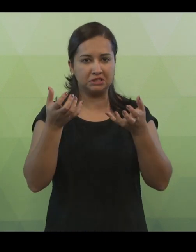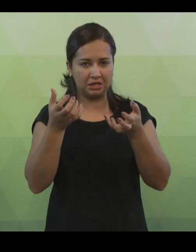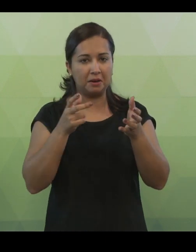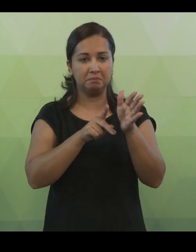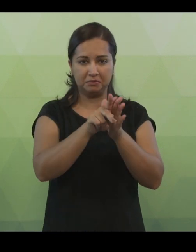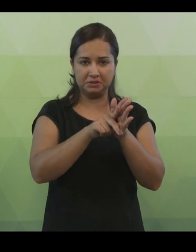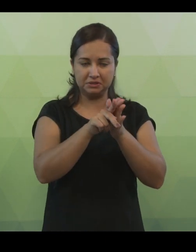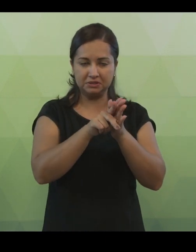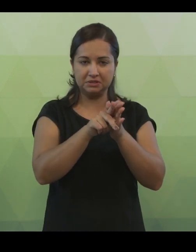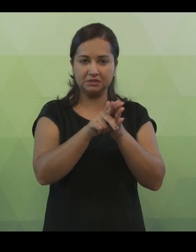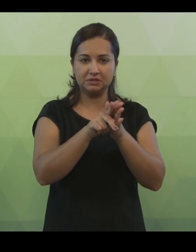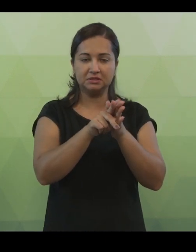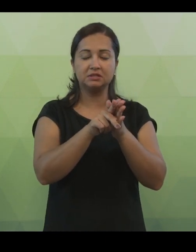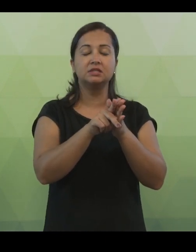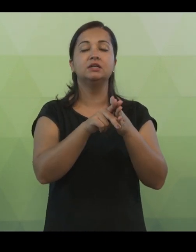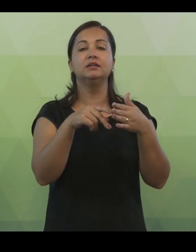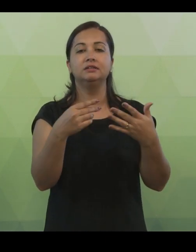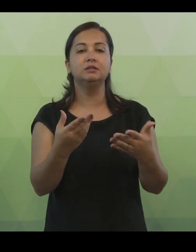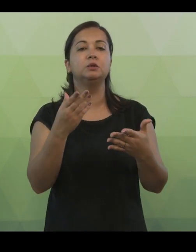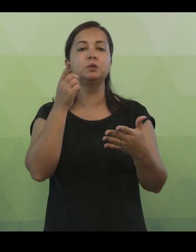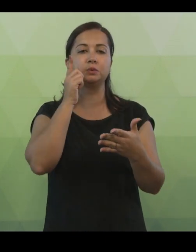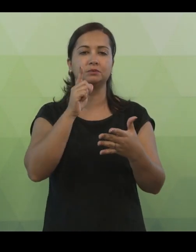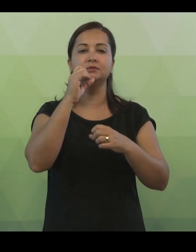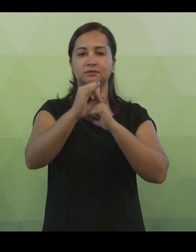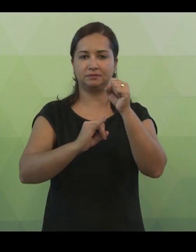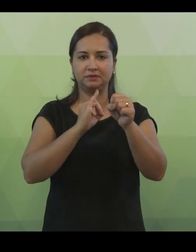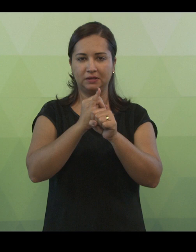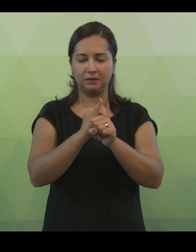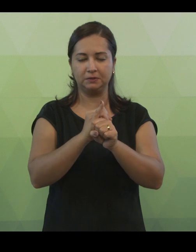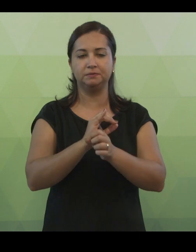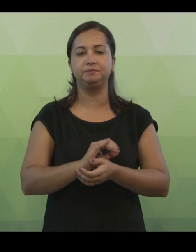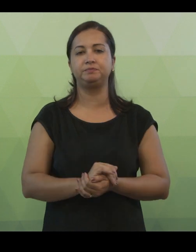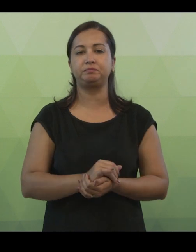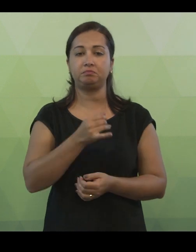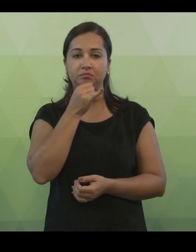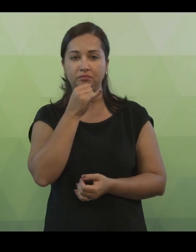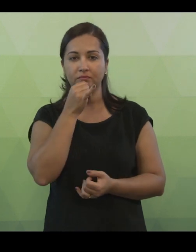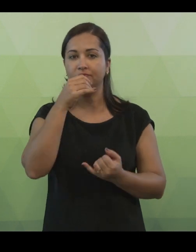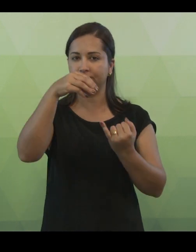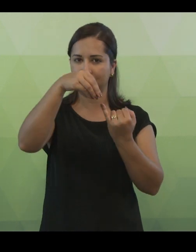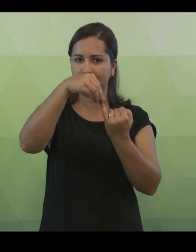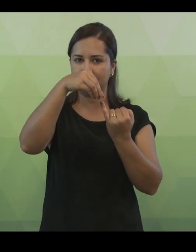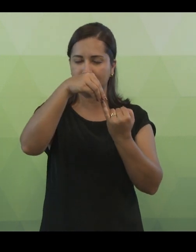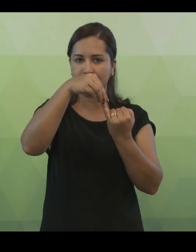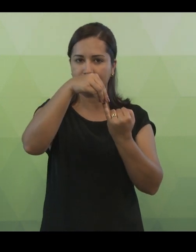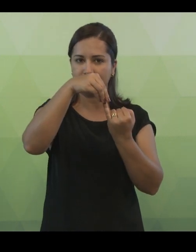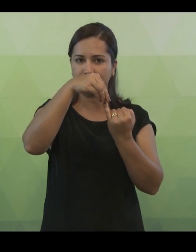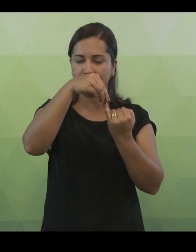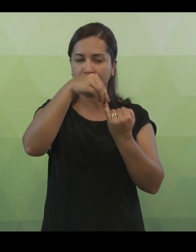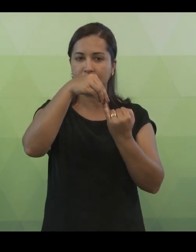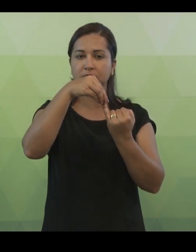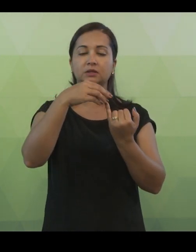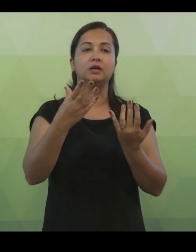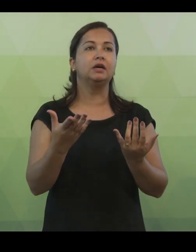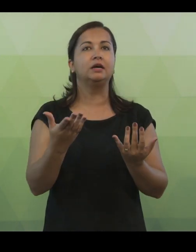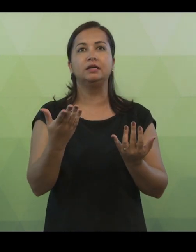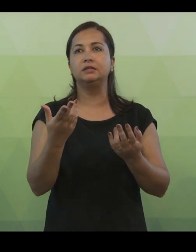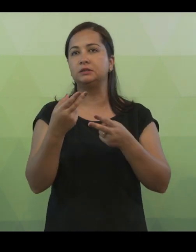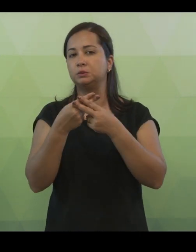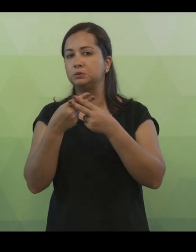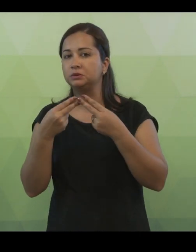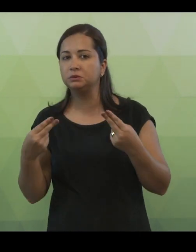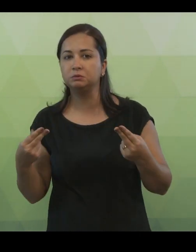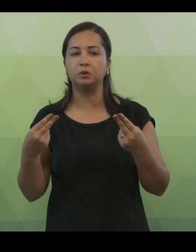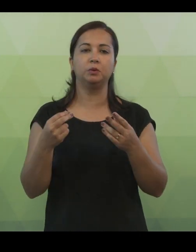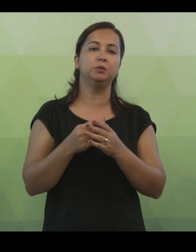alguém já escreveu, tá? Então, por exemplo, né, o site do Instituto Federal, né, do IFNMG, tá? Nosso site, né? O site, por exemplo, da